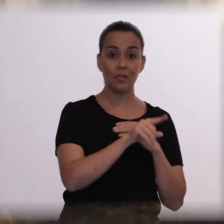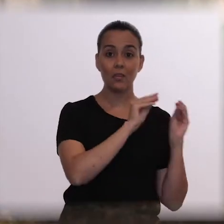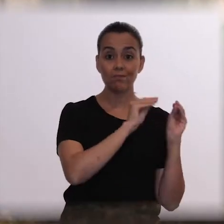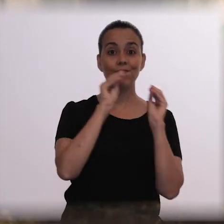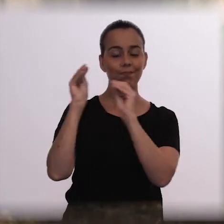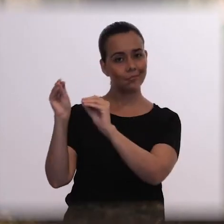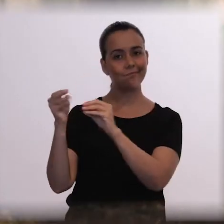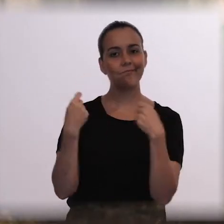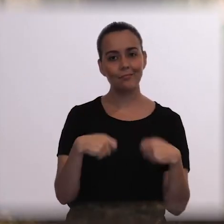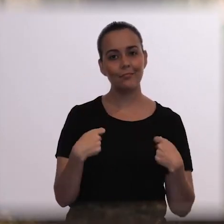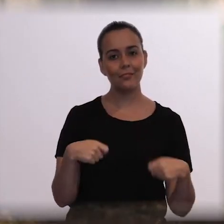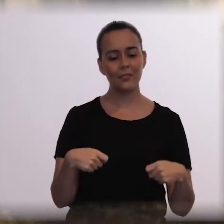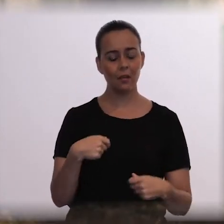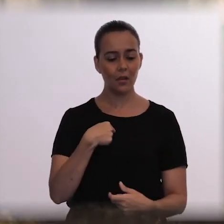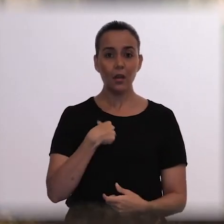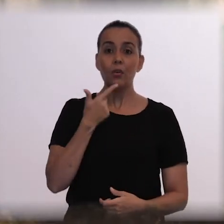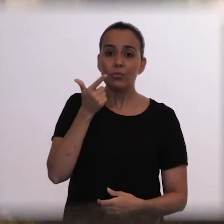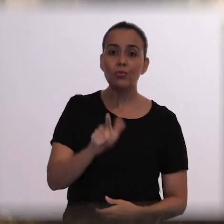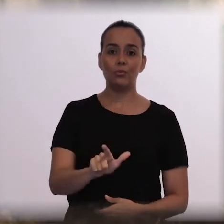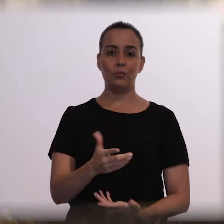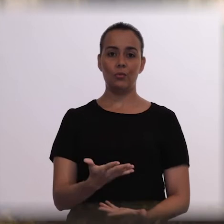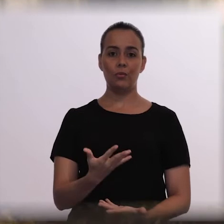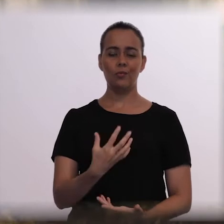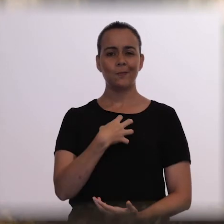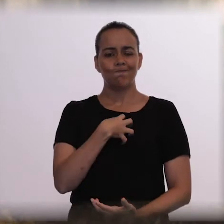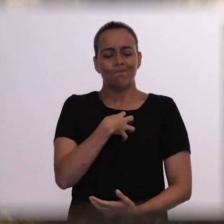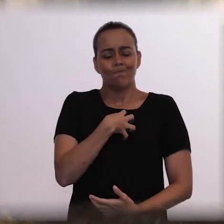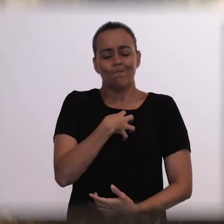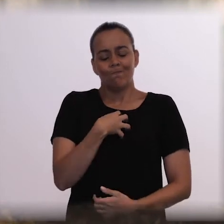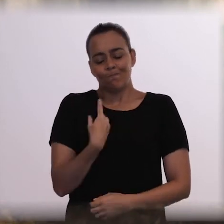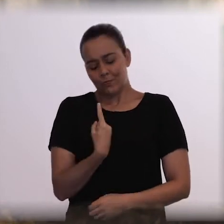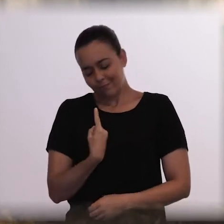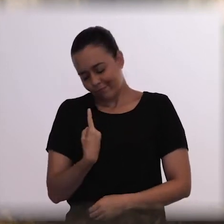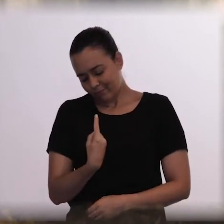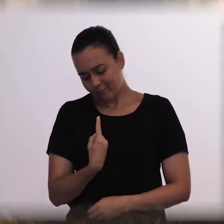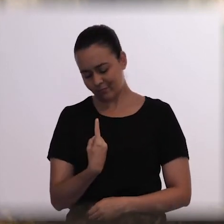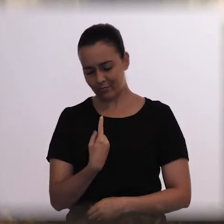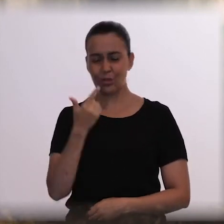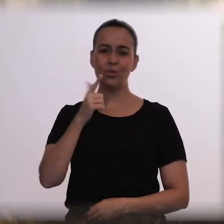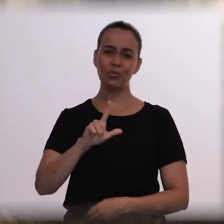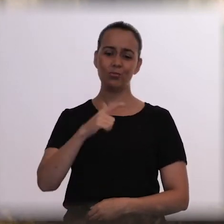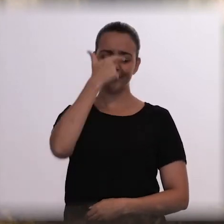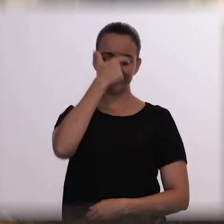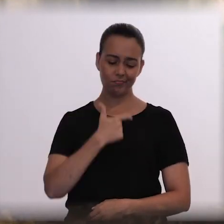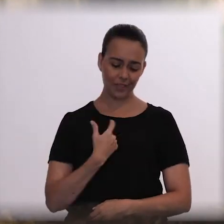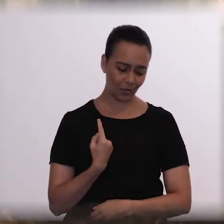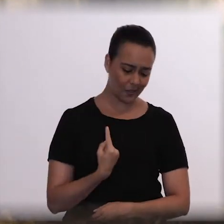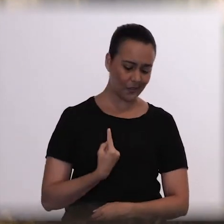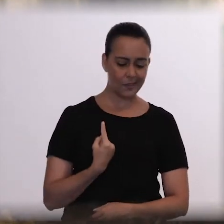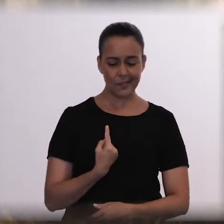E o sentimento de solidão, de que, né, seria só eu a partir de então ali, né?